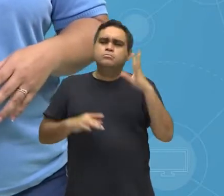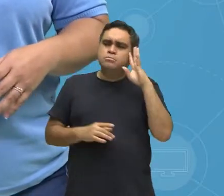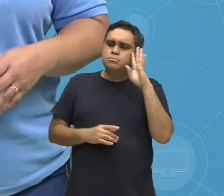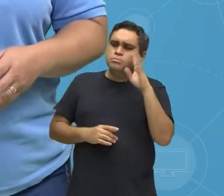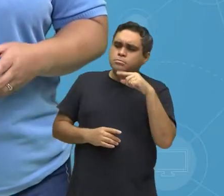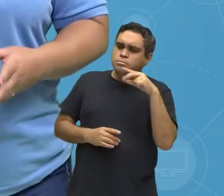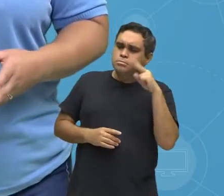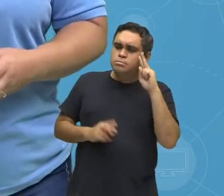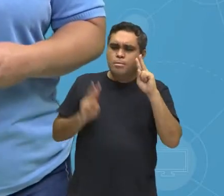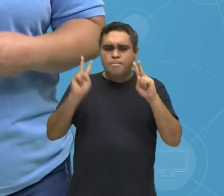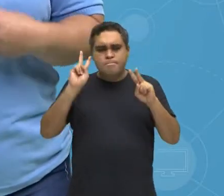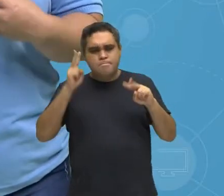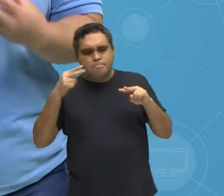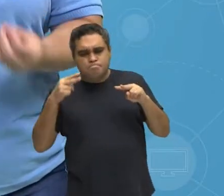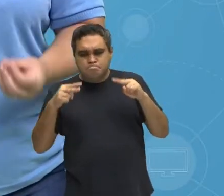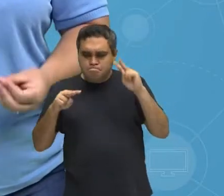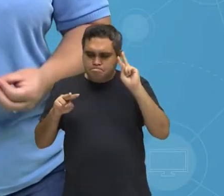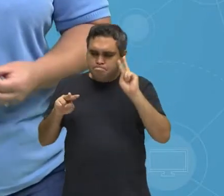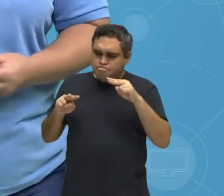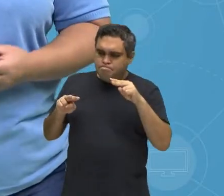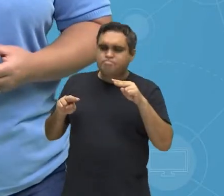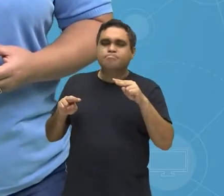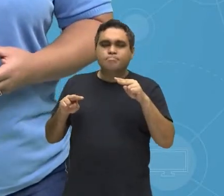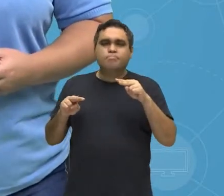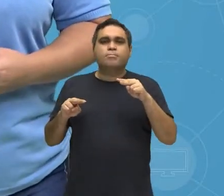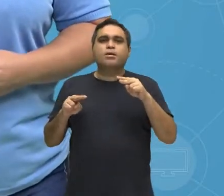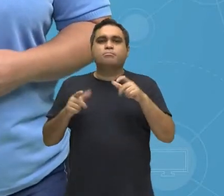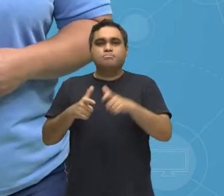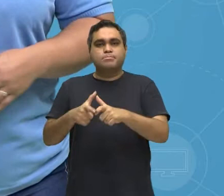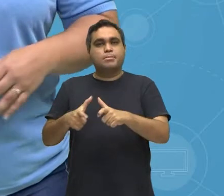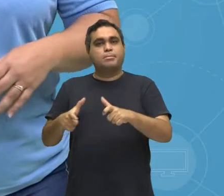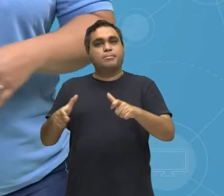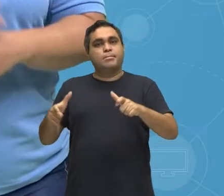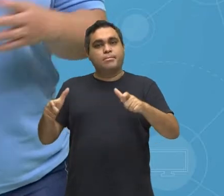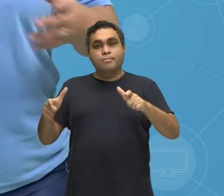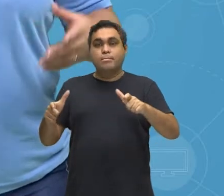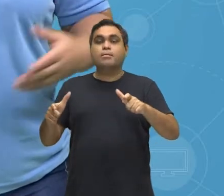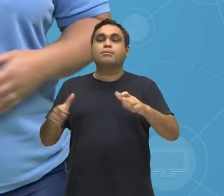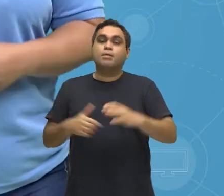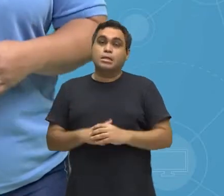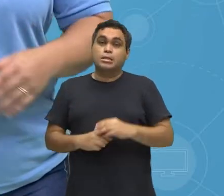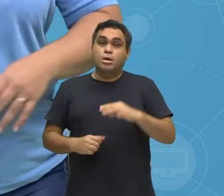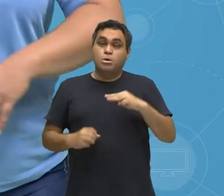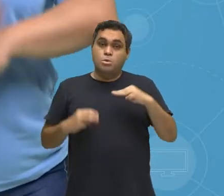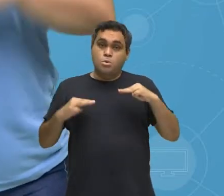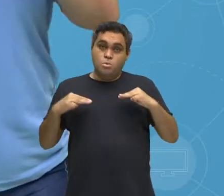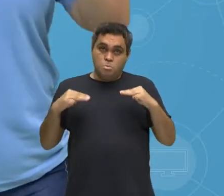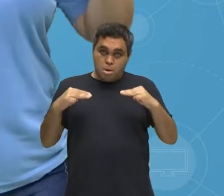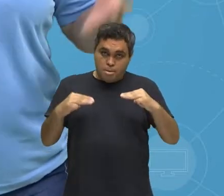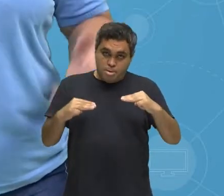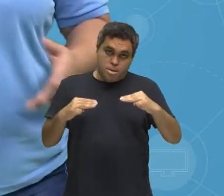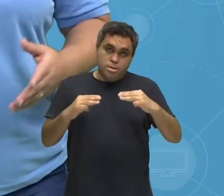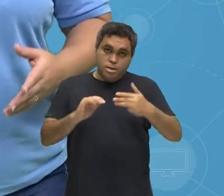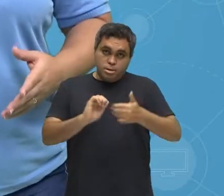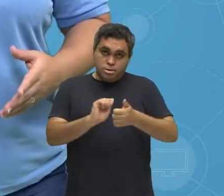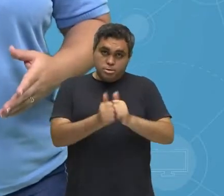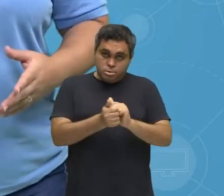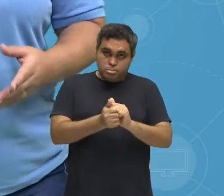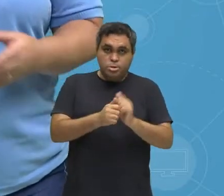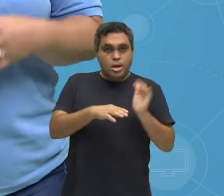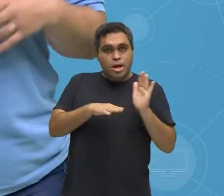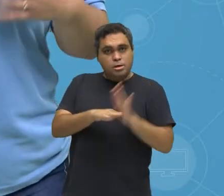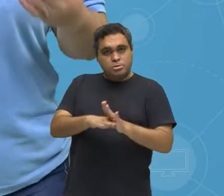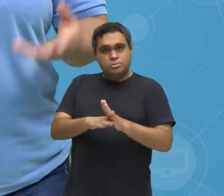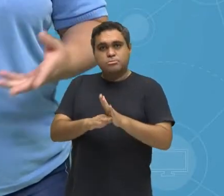Ministério do Esporte também já ajuda ali, né, na organização desse evento, e ele se tornou mundial aí com